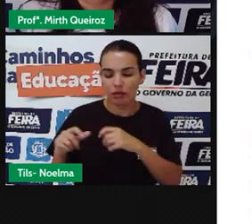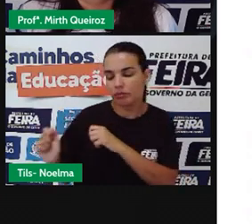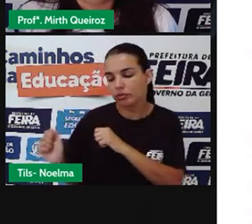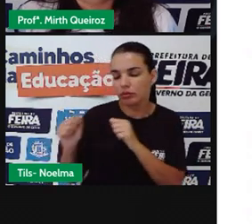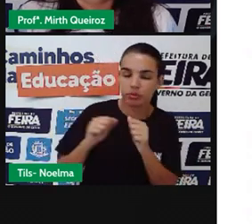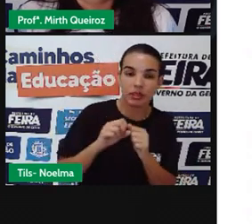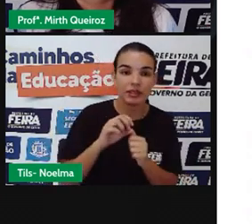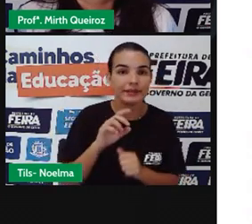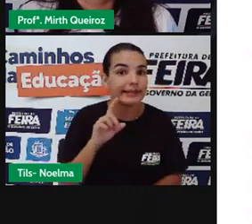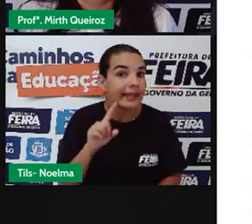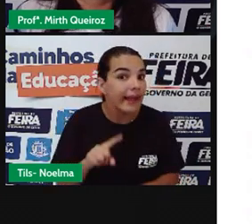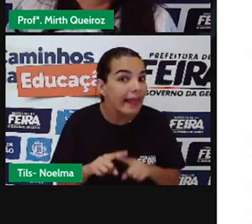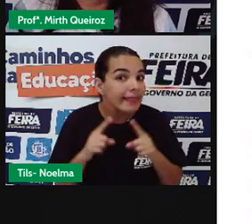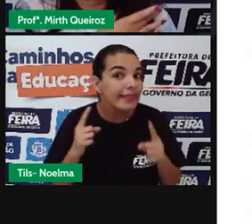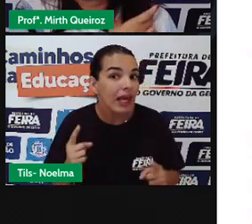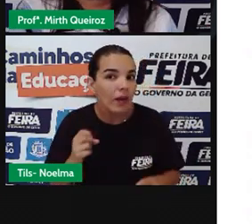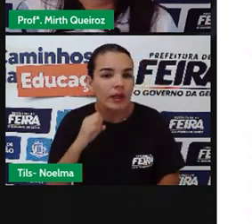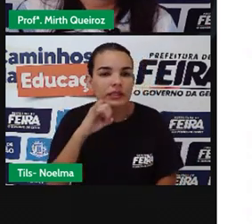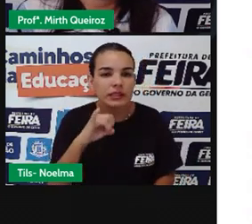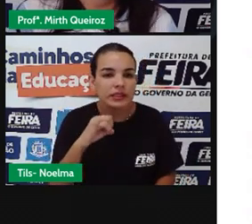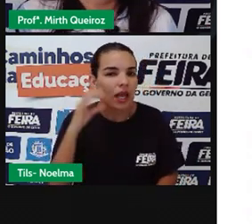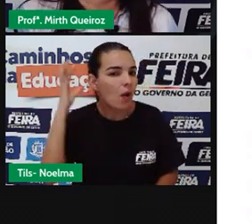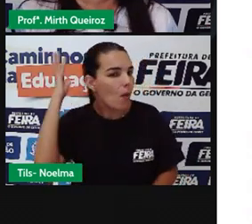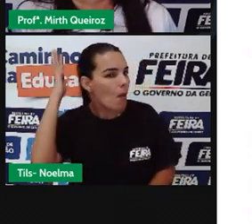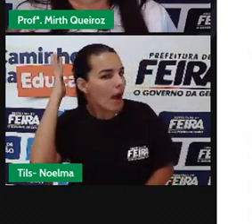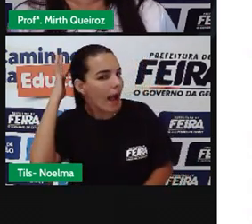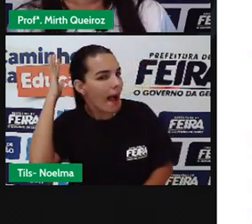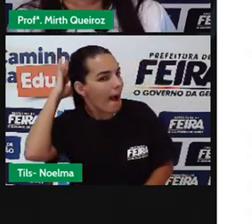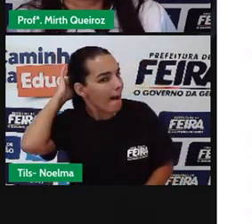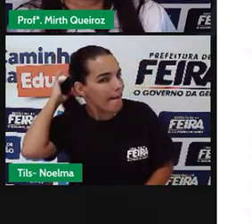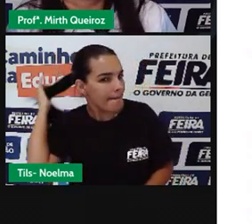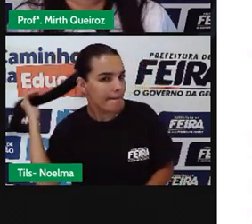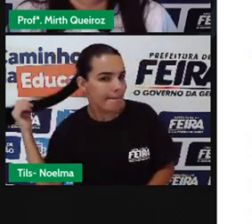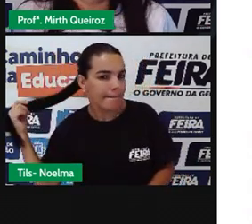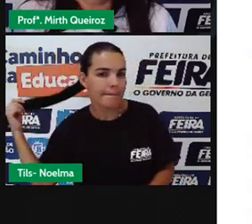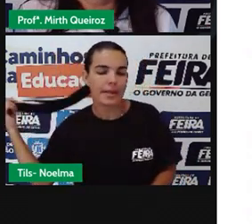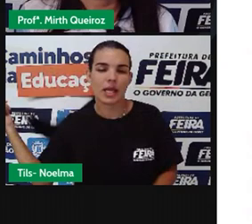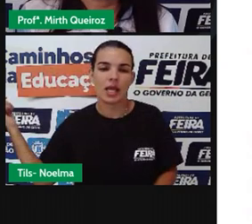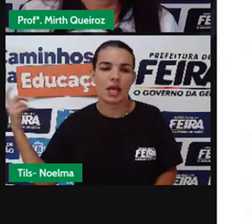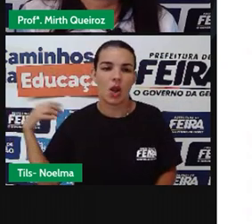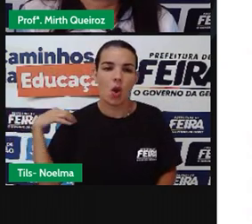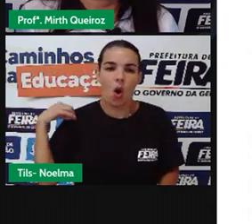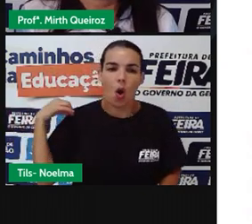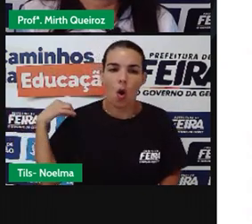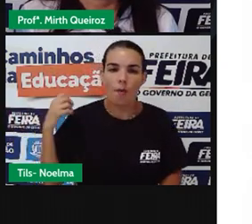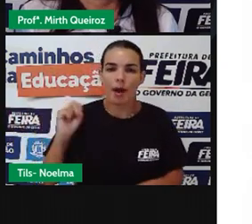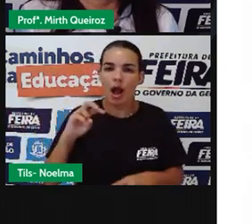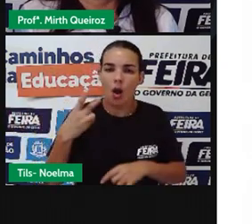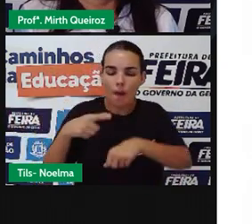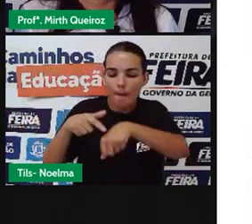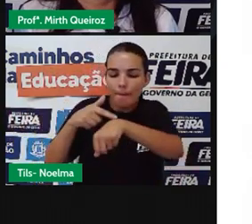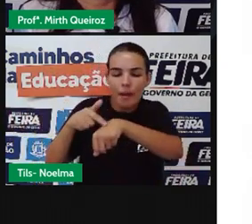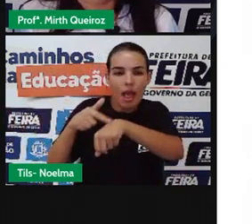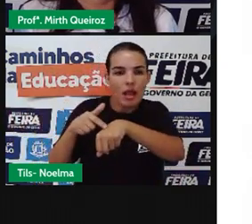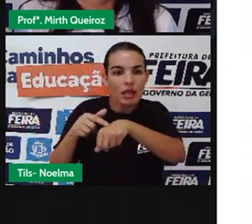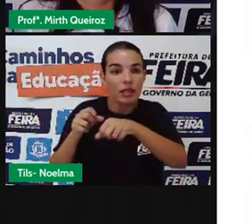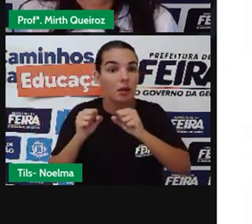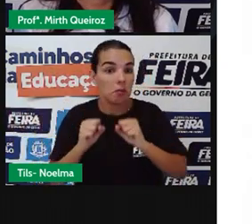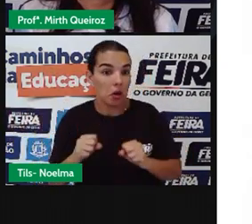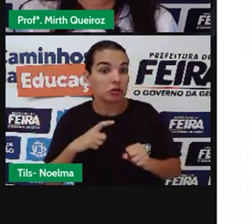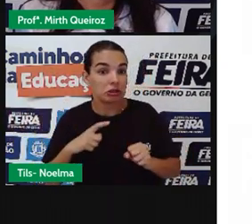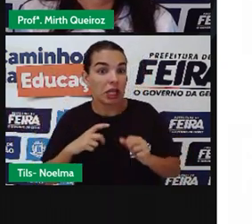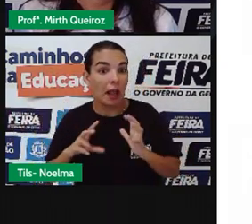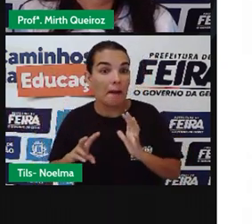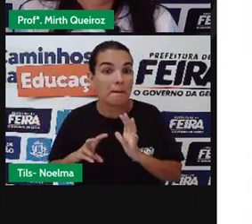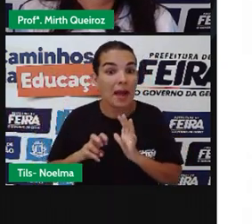que estará e o nosso cabelo na nossa roupa ali não pode ter